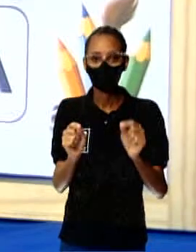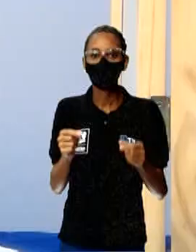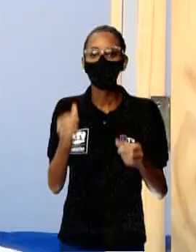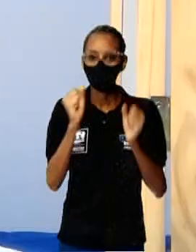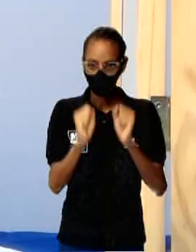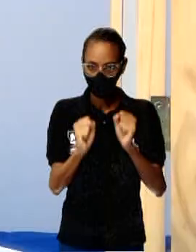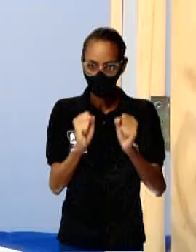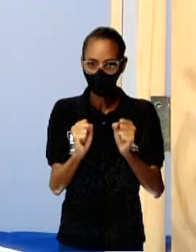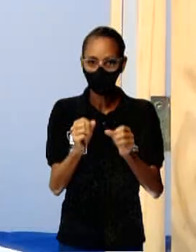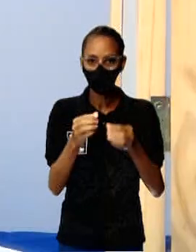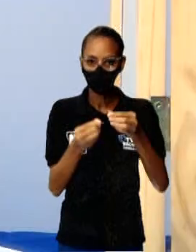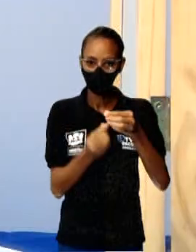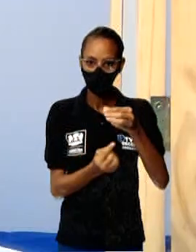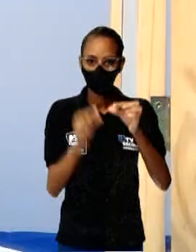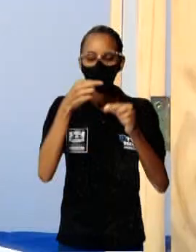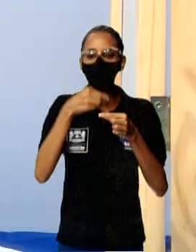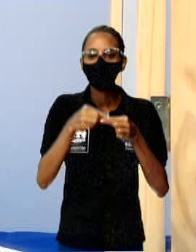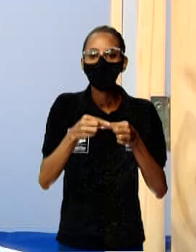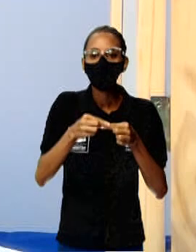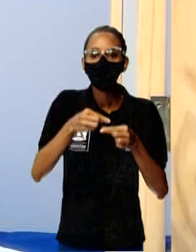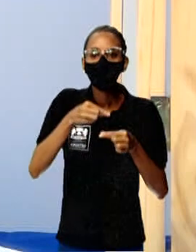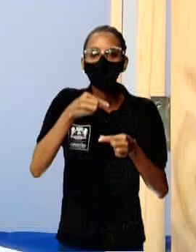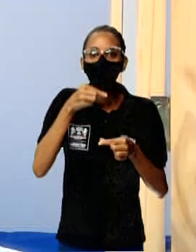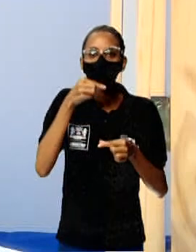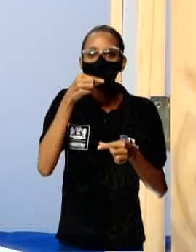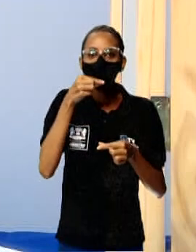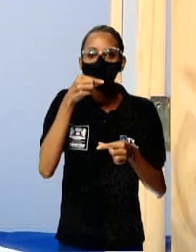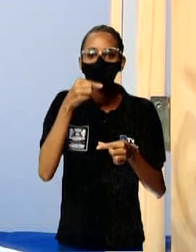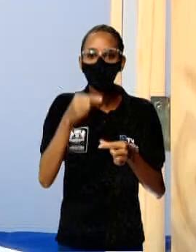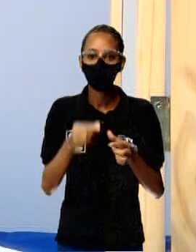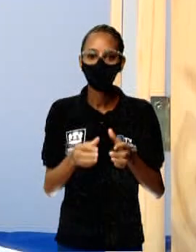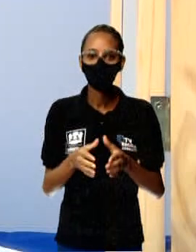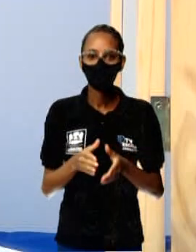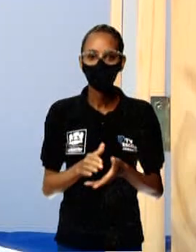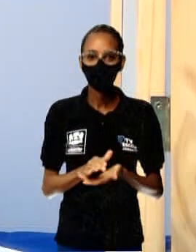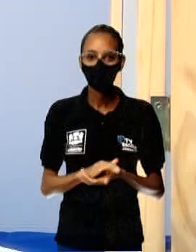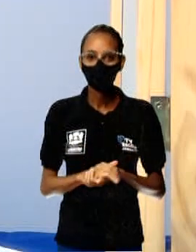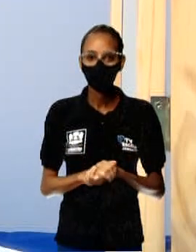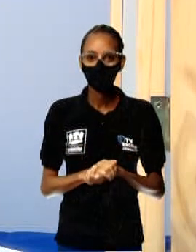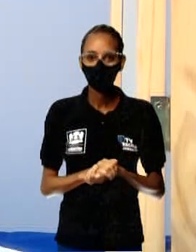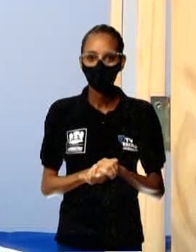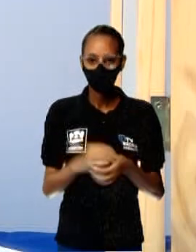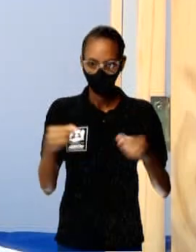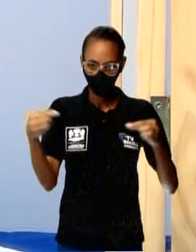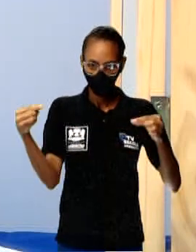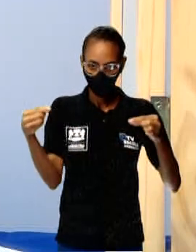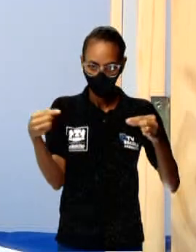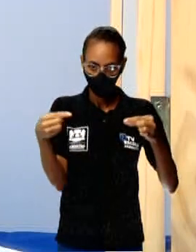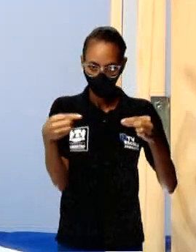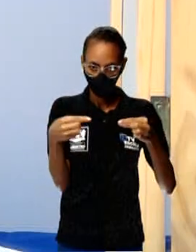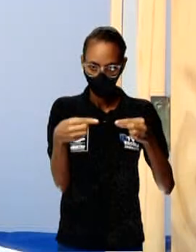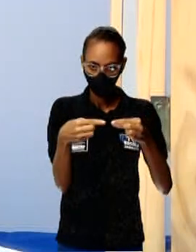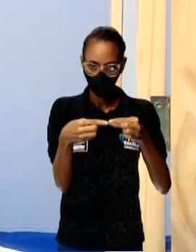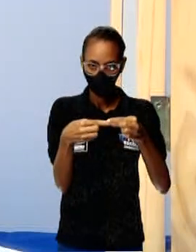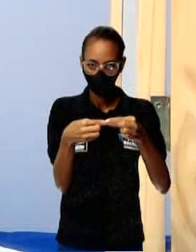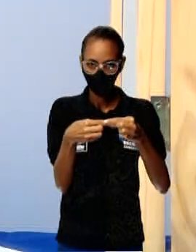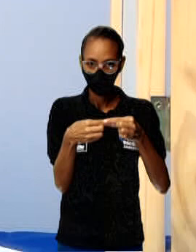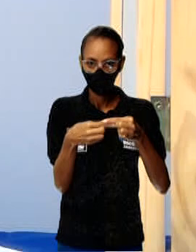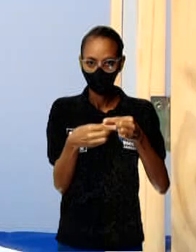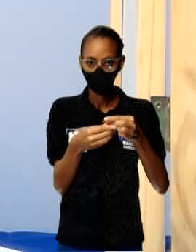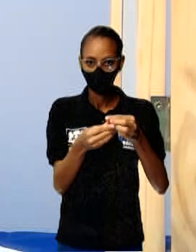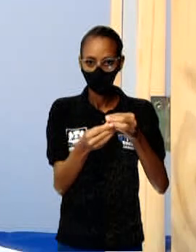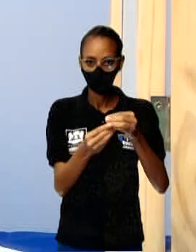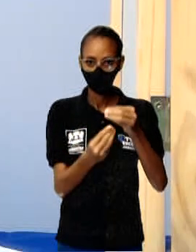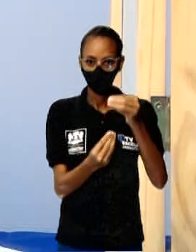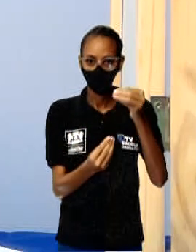o foguete no Canudo eu vou pegar um branquinho igual ao de vocês Eu encaixo